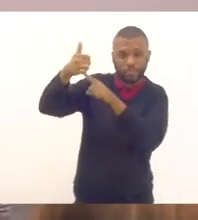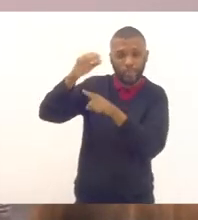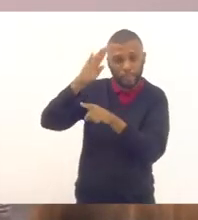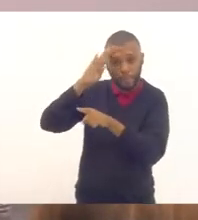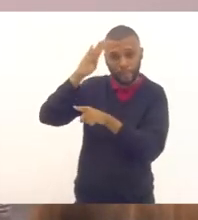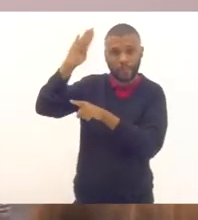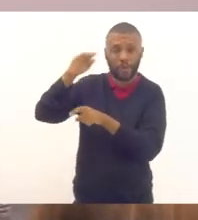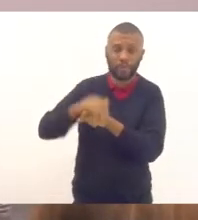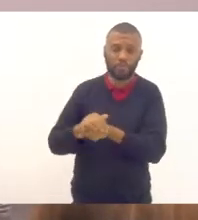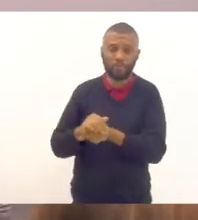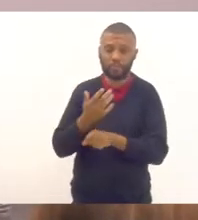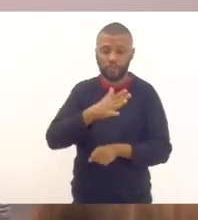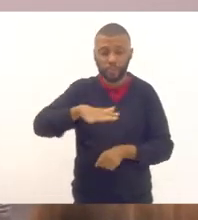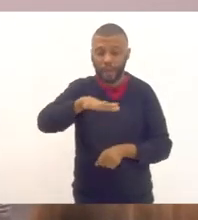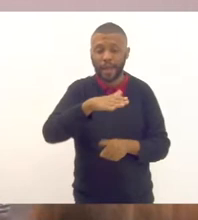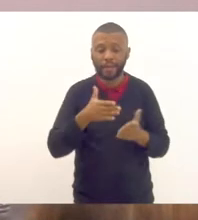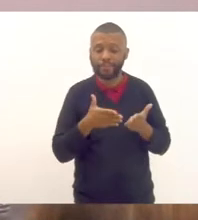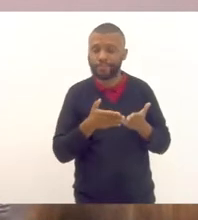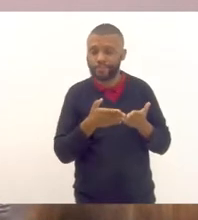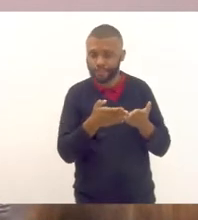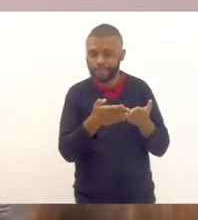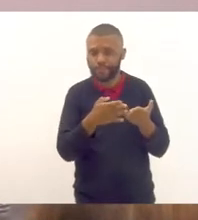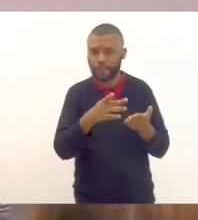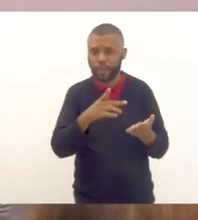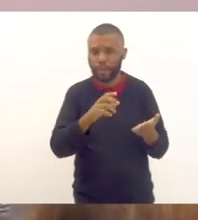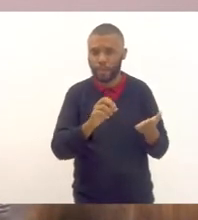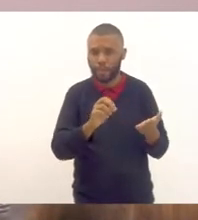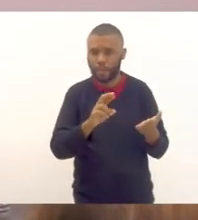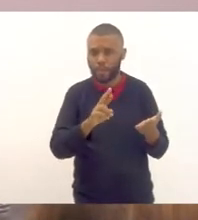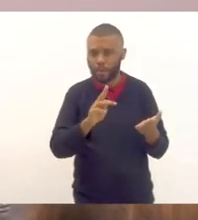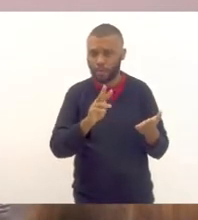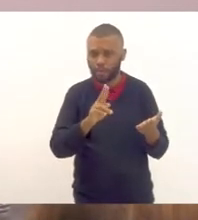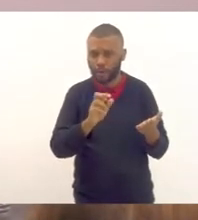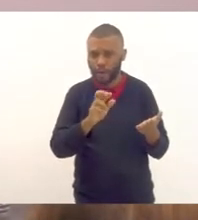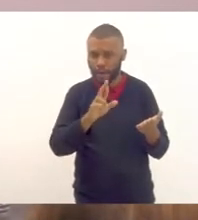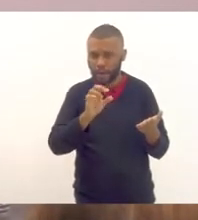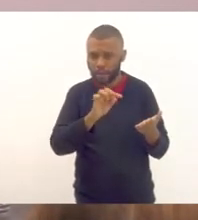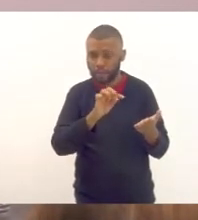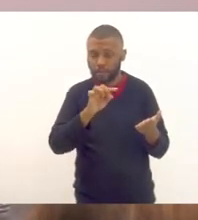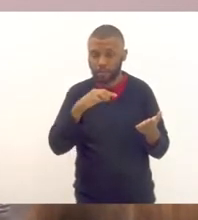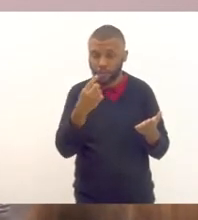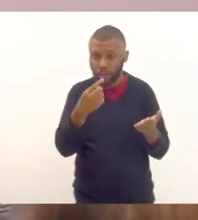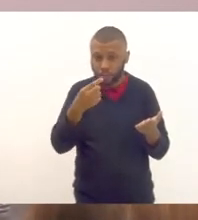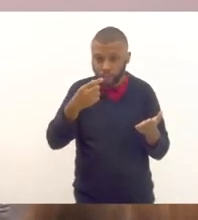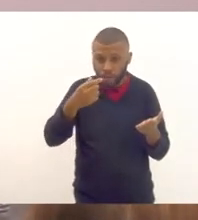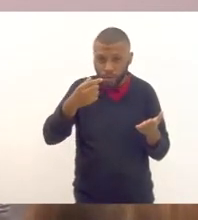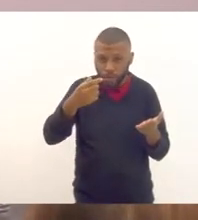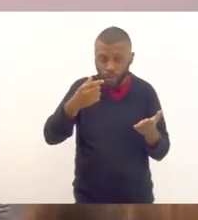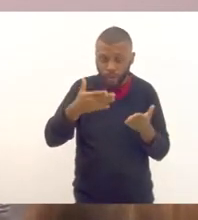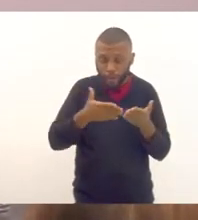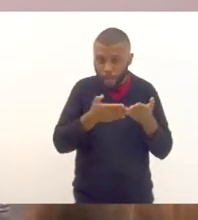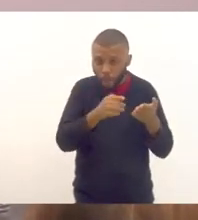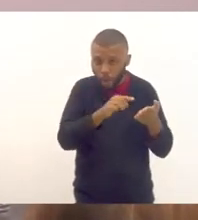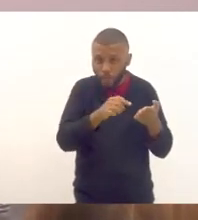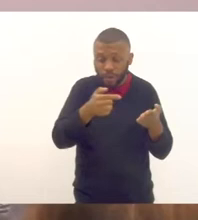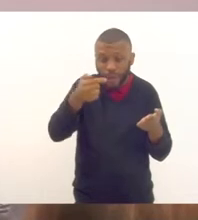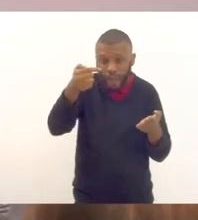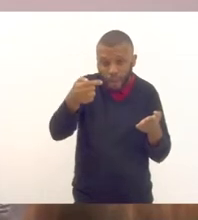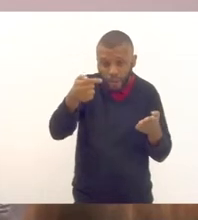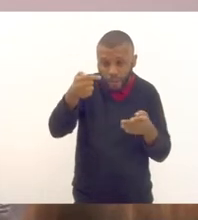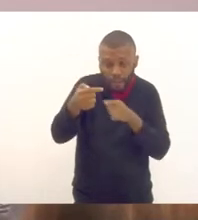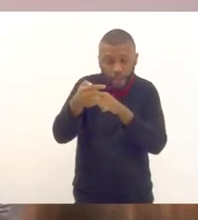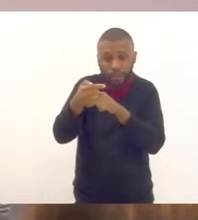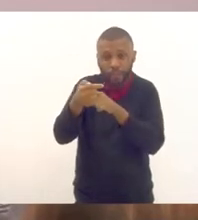setor portuário, ratifico a gente ainda como segundo PIB, o nosso porto é o sétimo em movimentação.